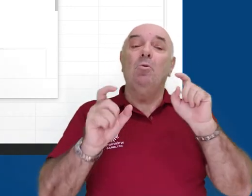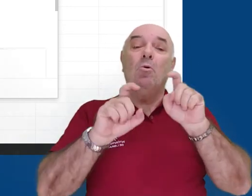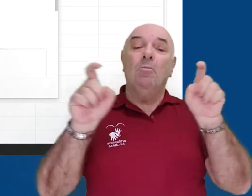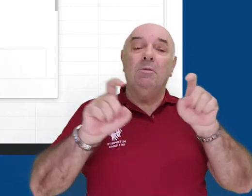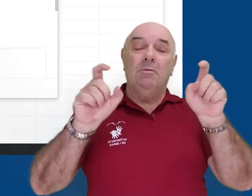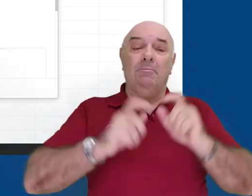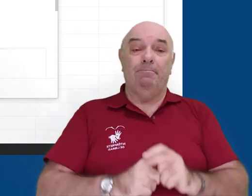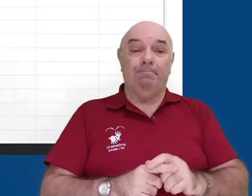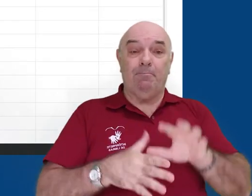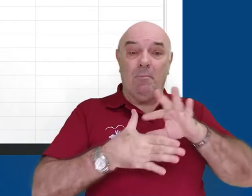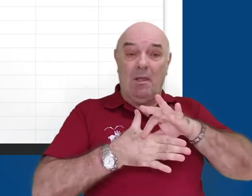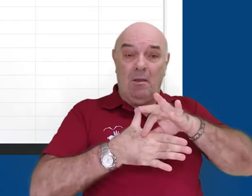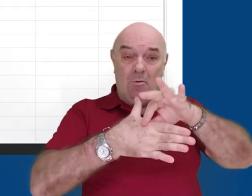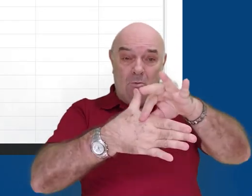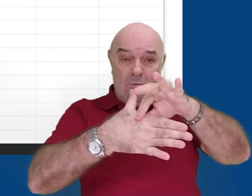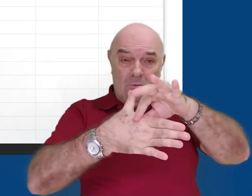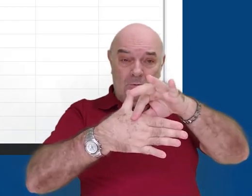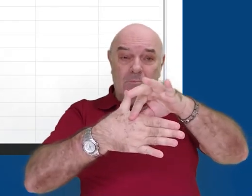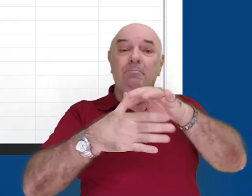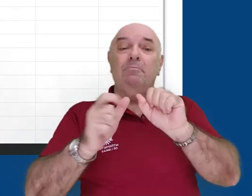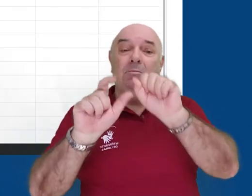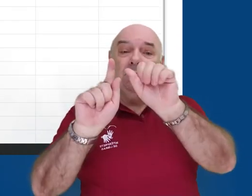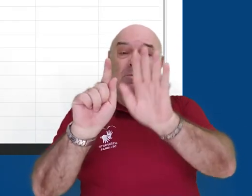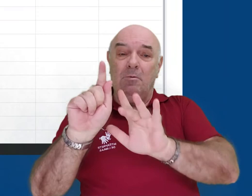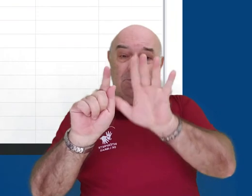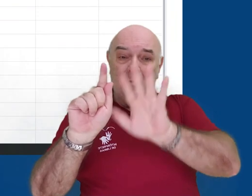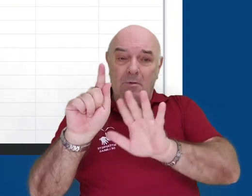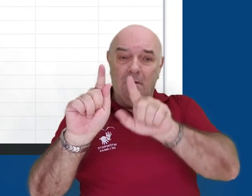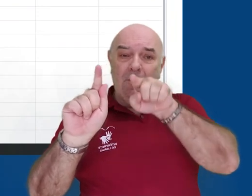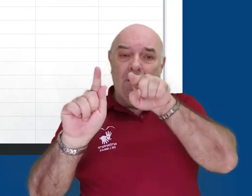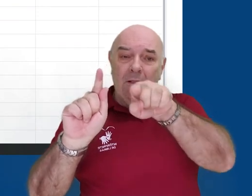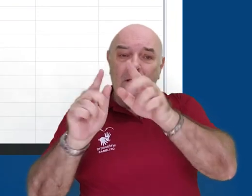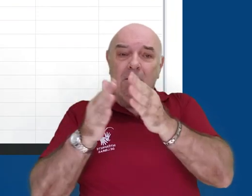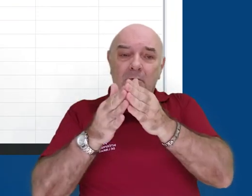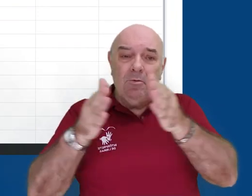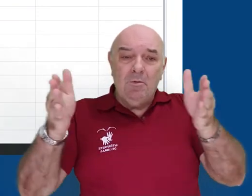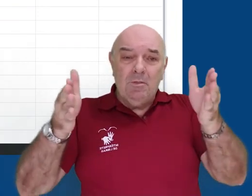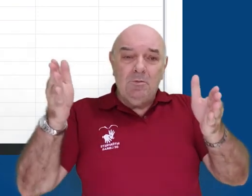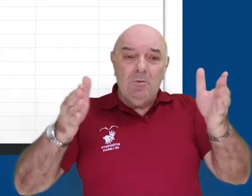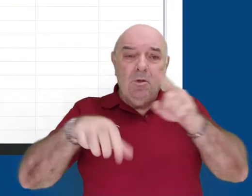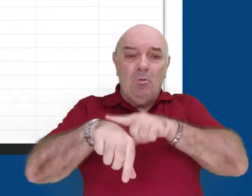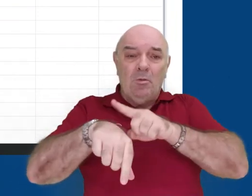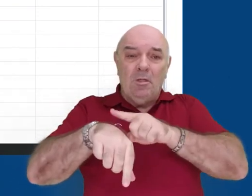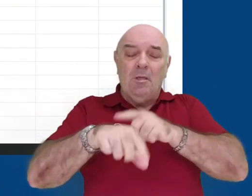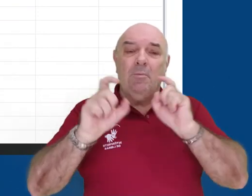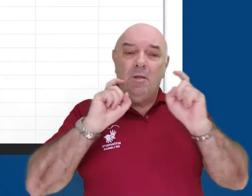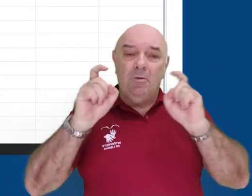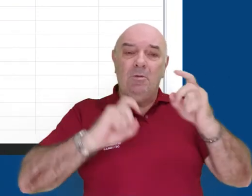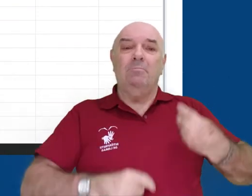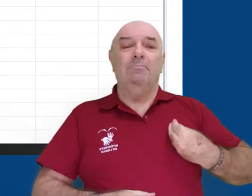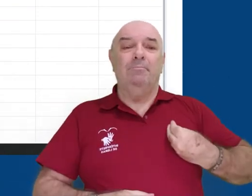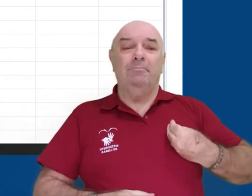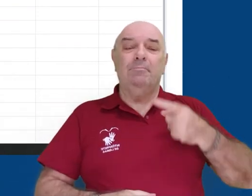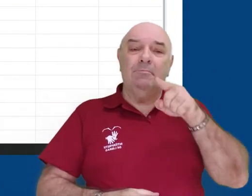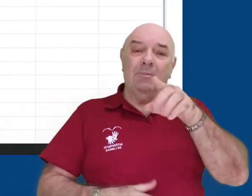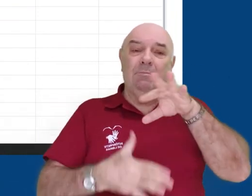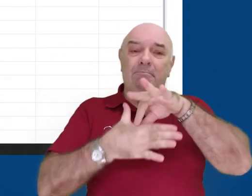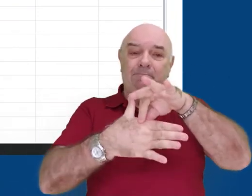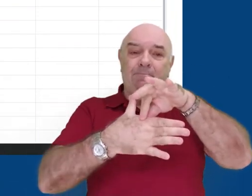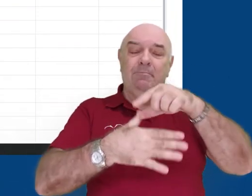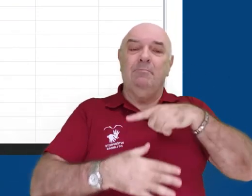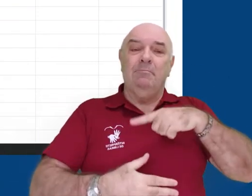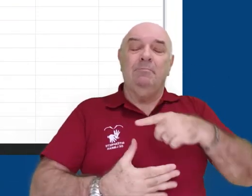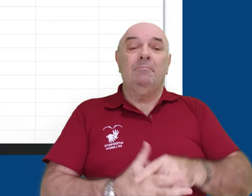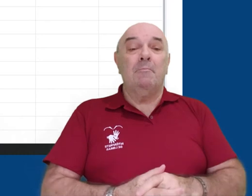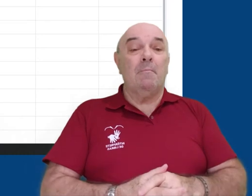computador. O anexo enviado pelo Google Agenda vai ficar disponível durante a nossa reunião. Para o